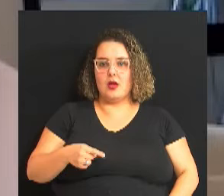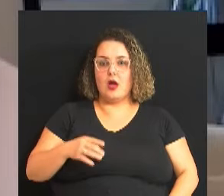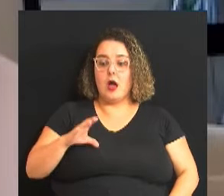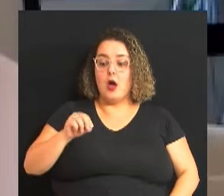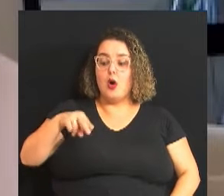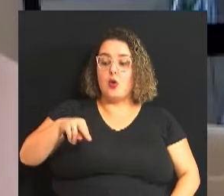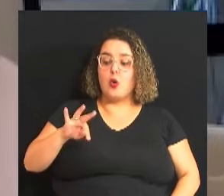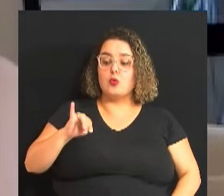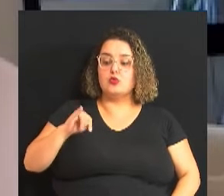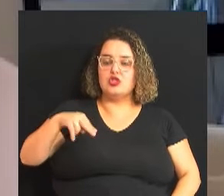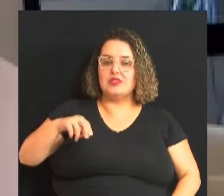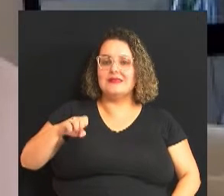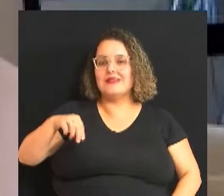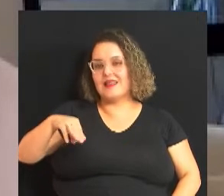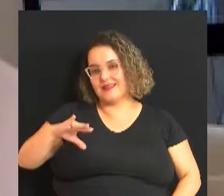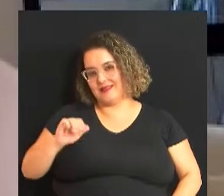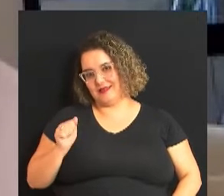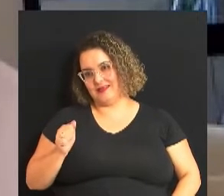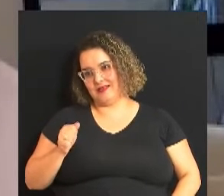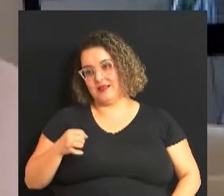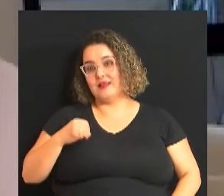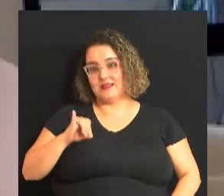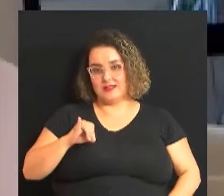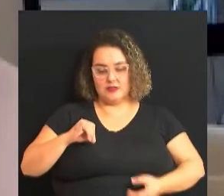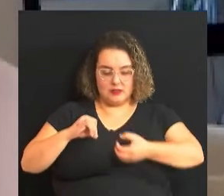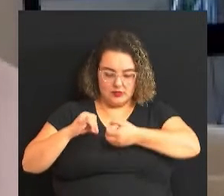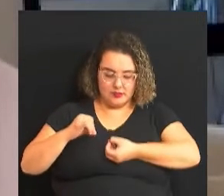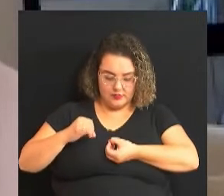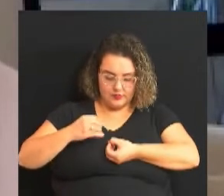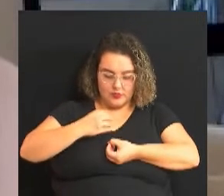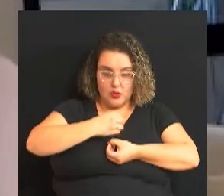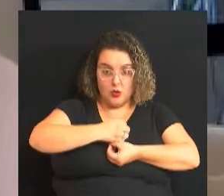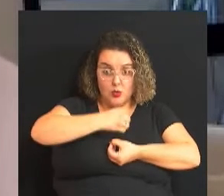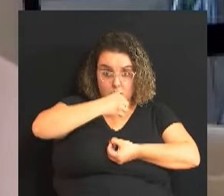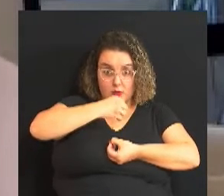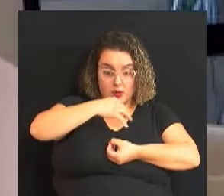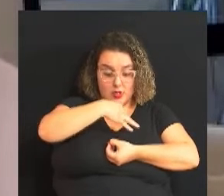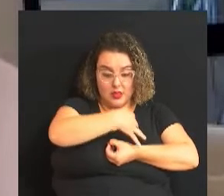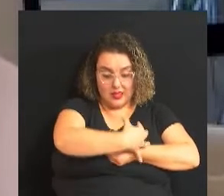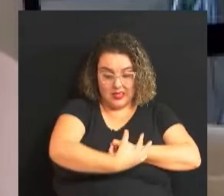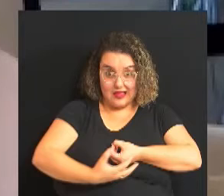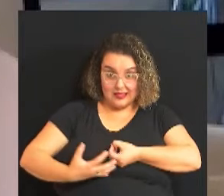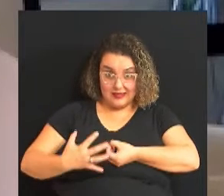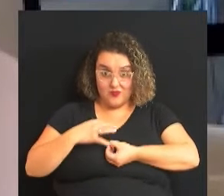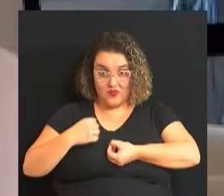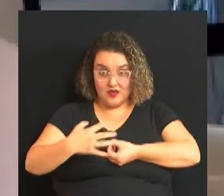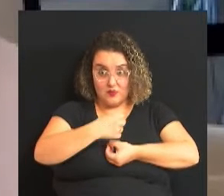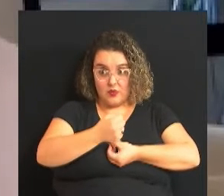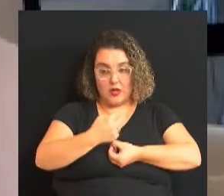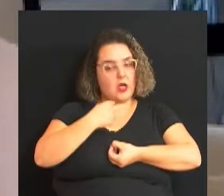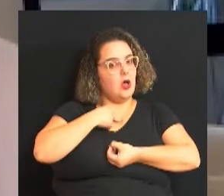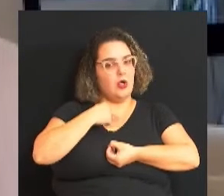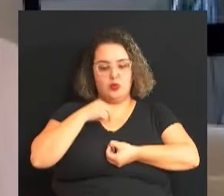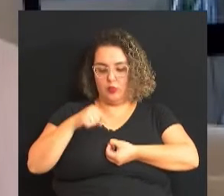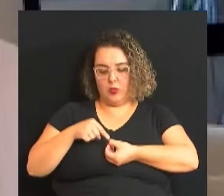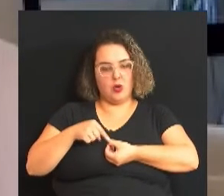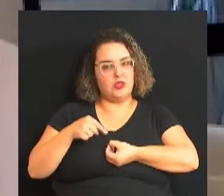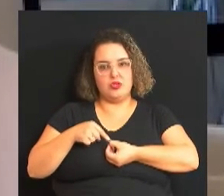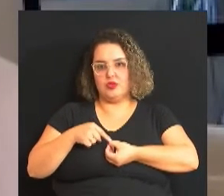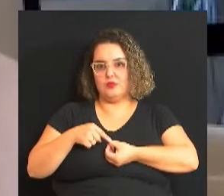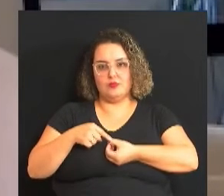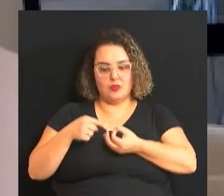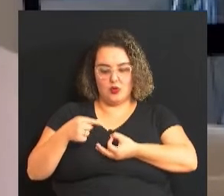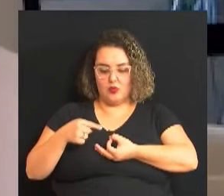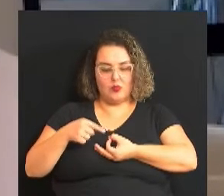pessoa. Então, se a pessoa vai tirar o reto e vai tirar a musculatura da continência, ela não vai mais conseguir segurar as fezes,